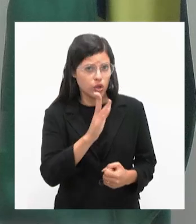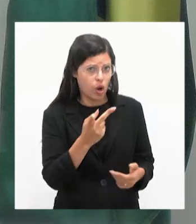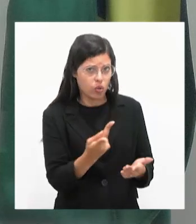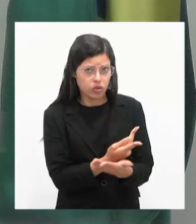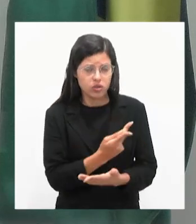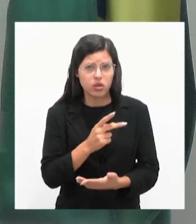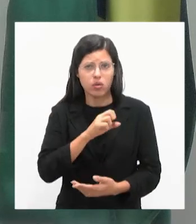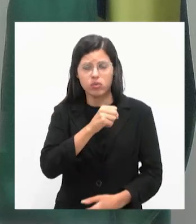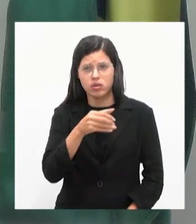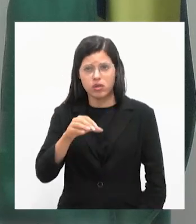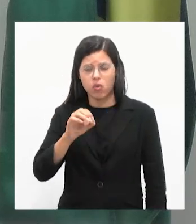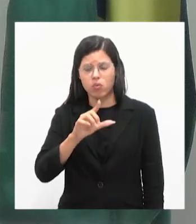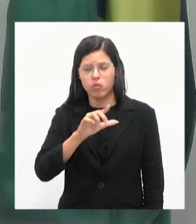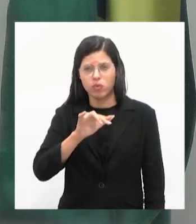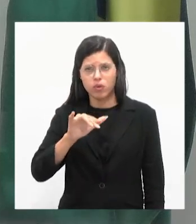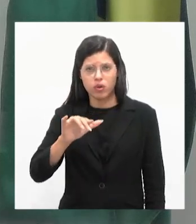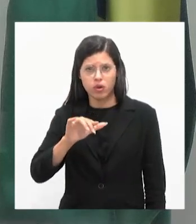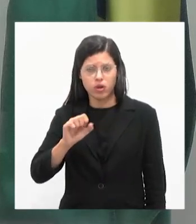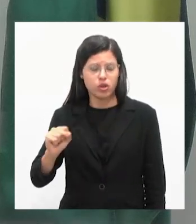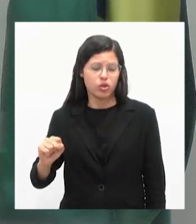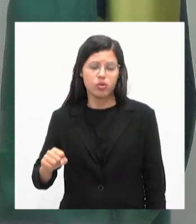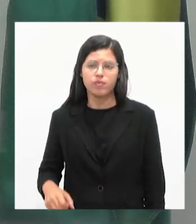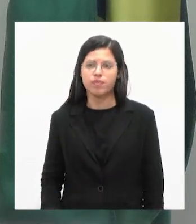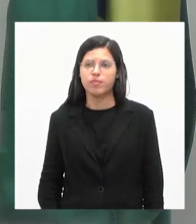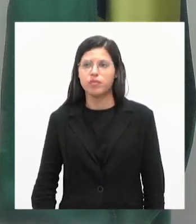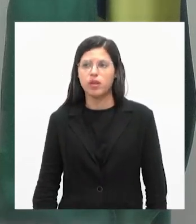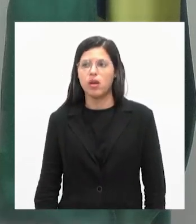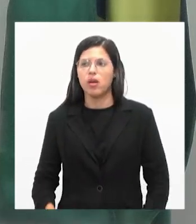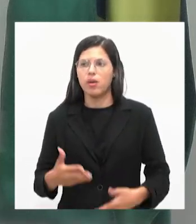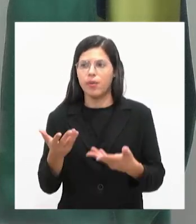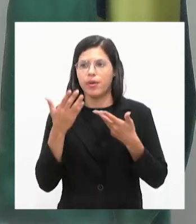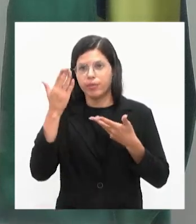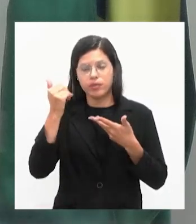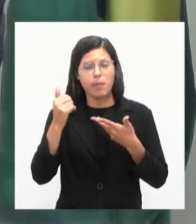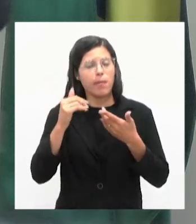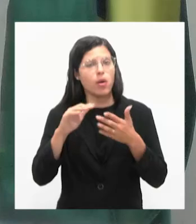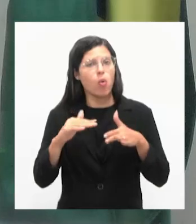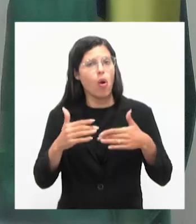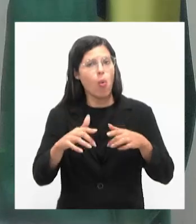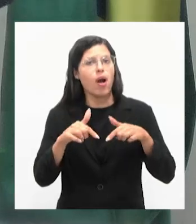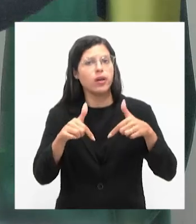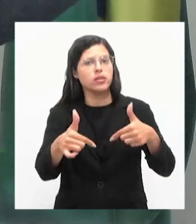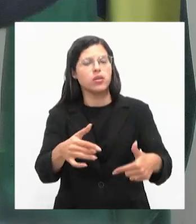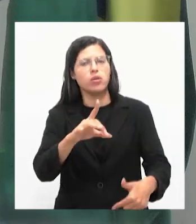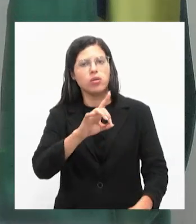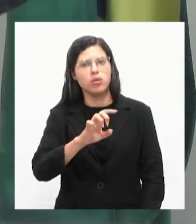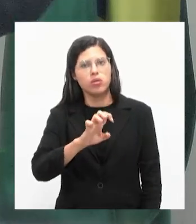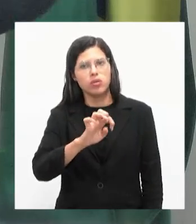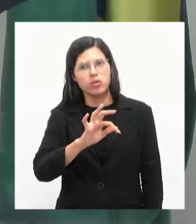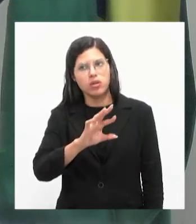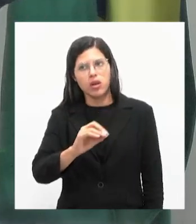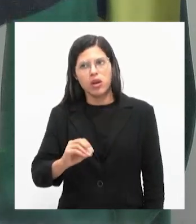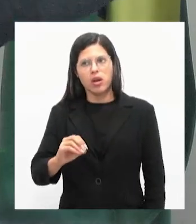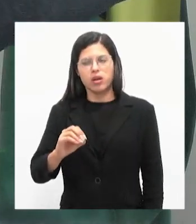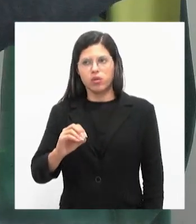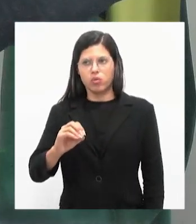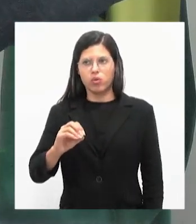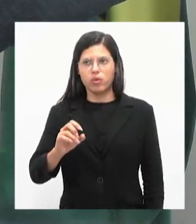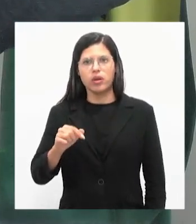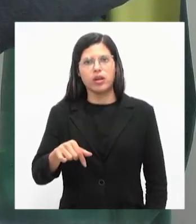aconteceu. E aí, eu quero saber qual vai ser a medida do Detro com aqueles veículos que estão lá parados, que eu vou sair daqui agora, vou para